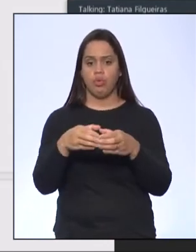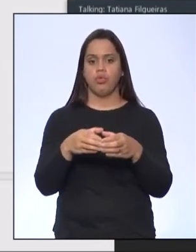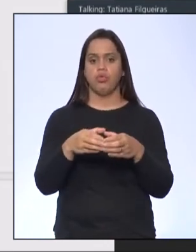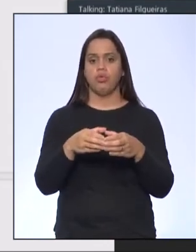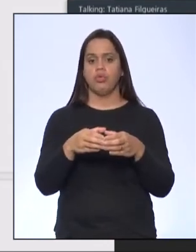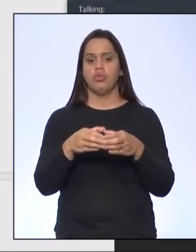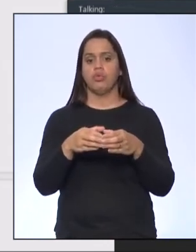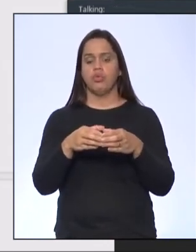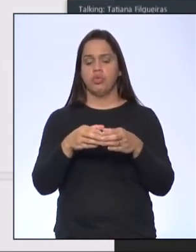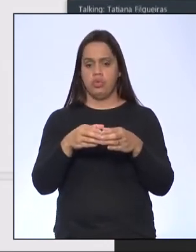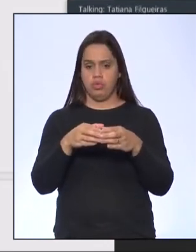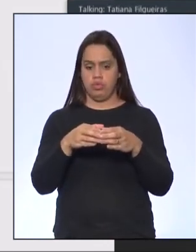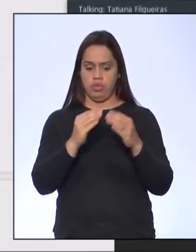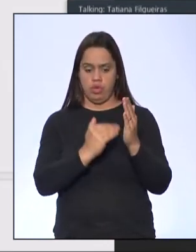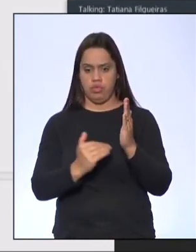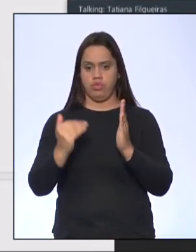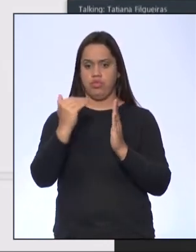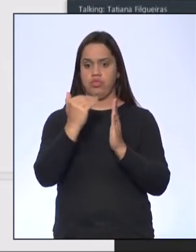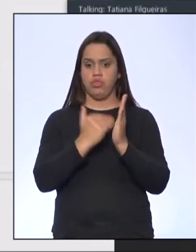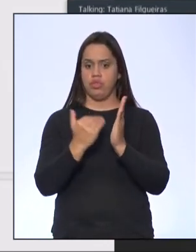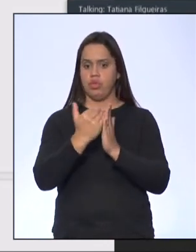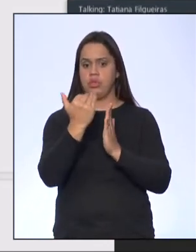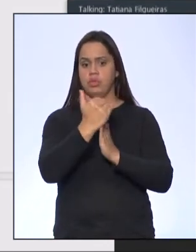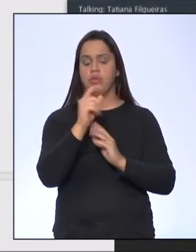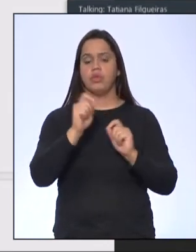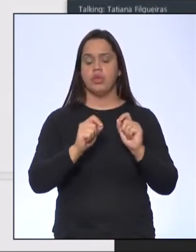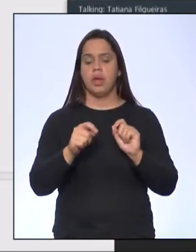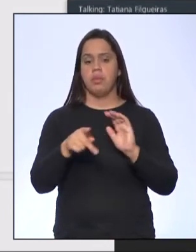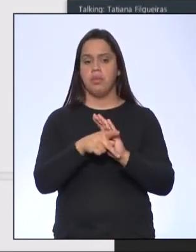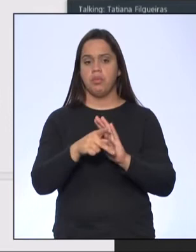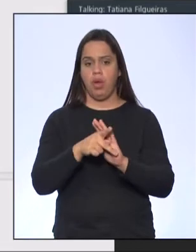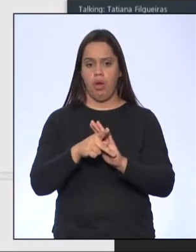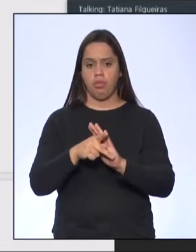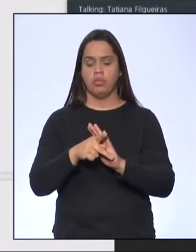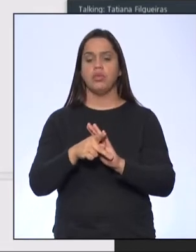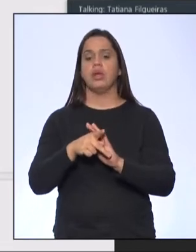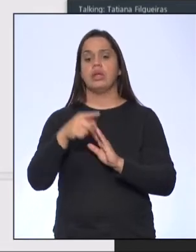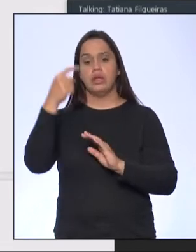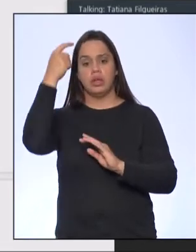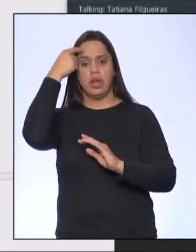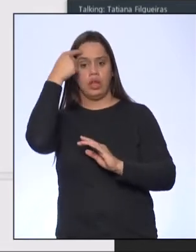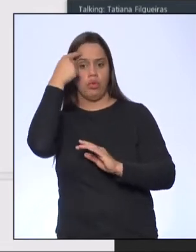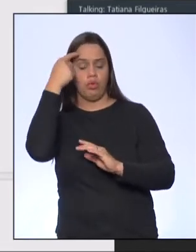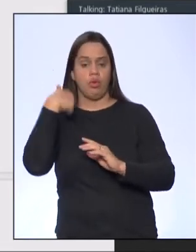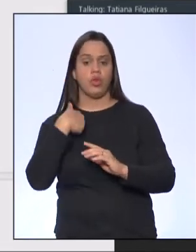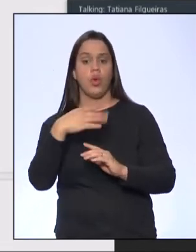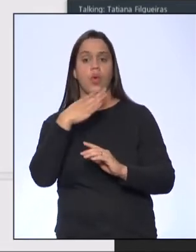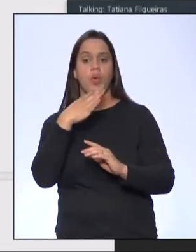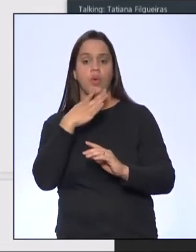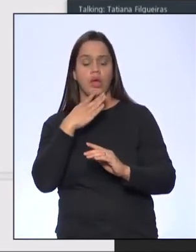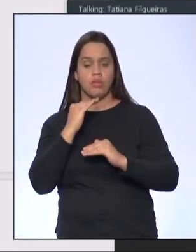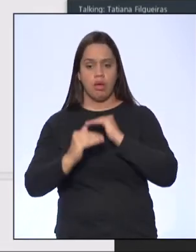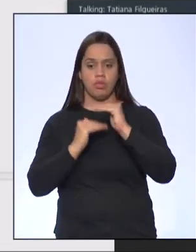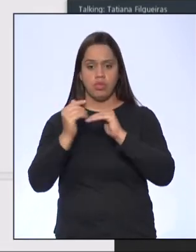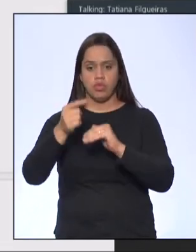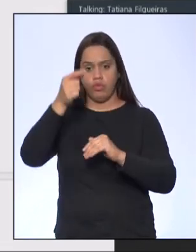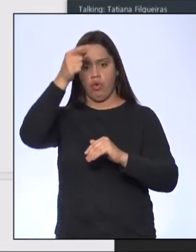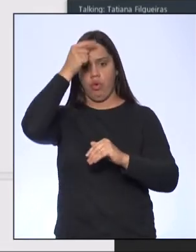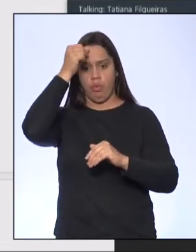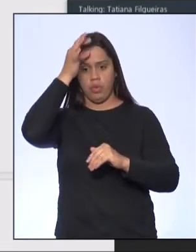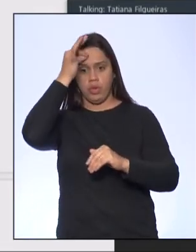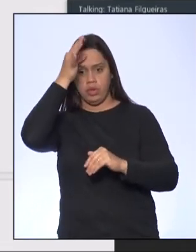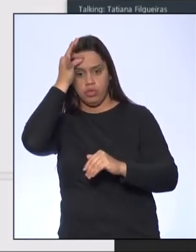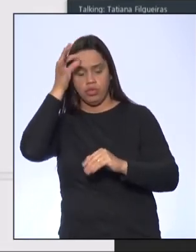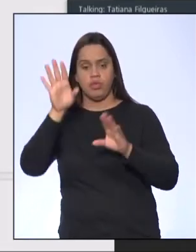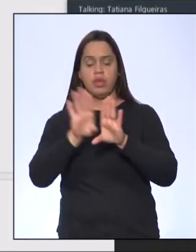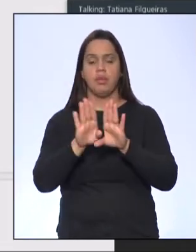seguinte forma: exclusivamente como uma dimensão intelectual, né, o que eu conheço, que é o desenvolvimento cognitivo, os processos